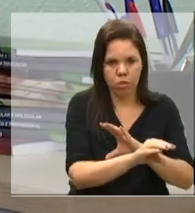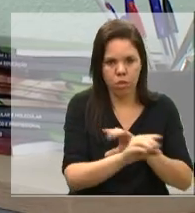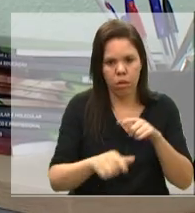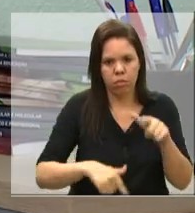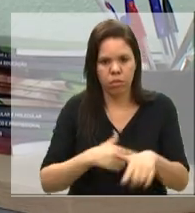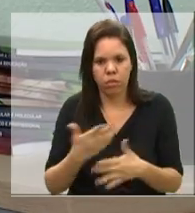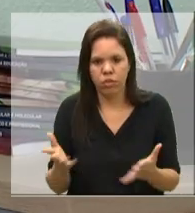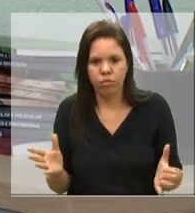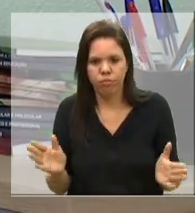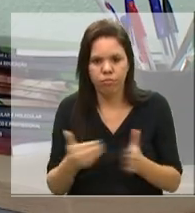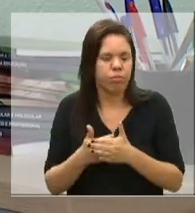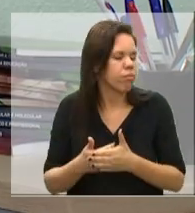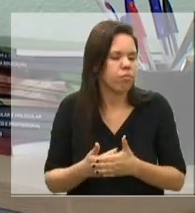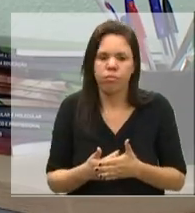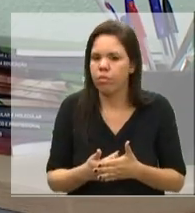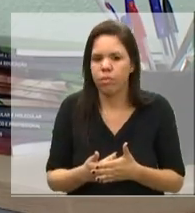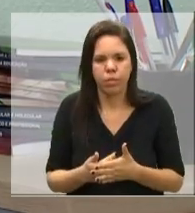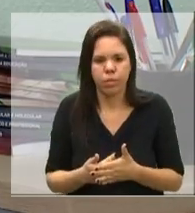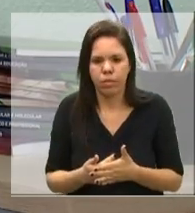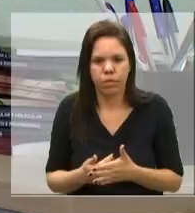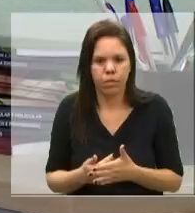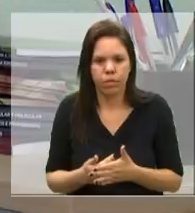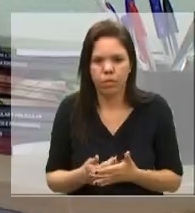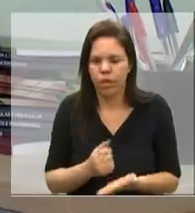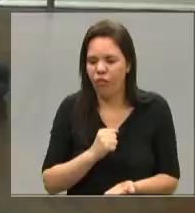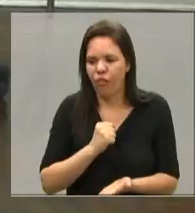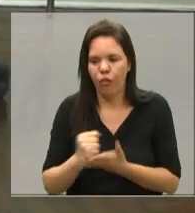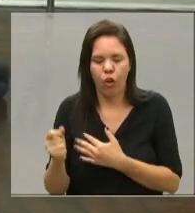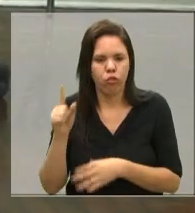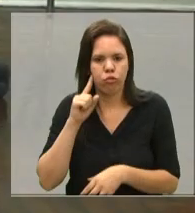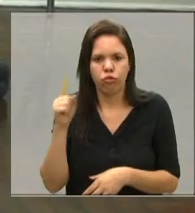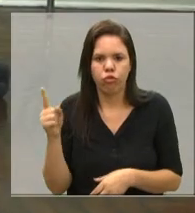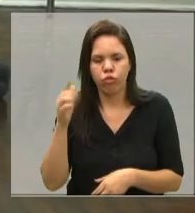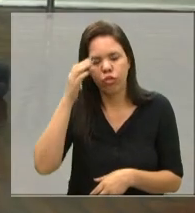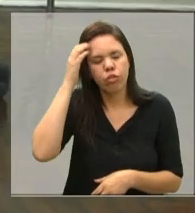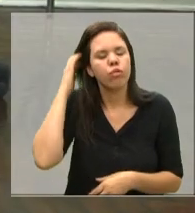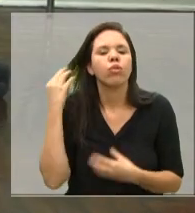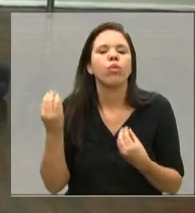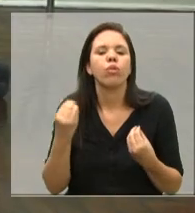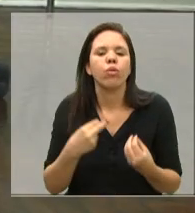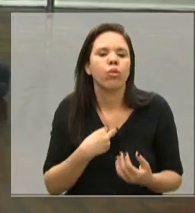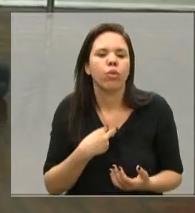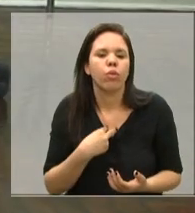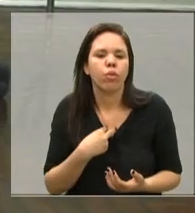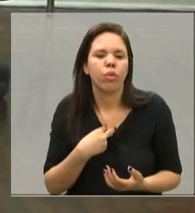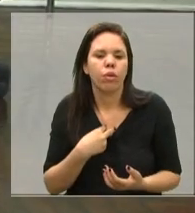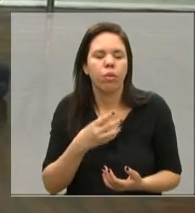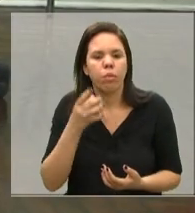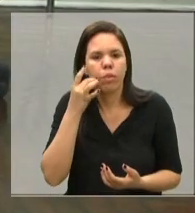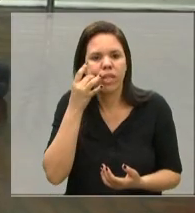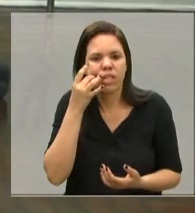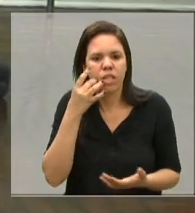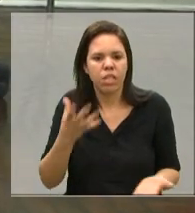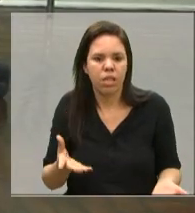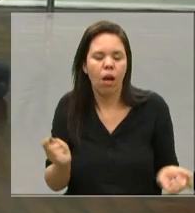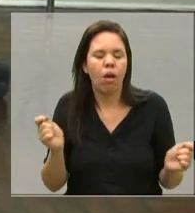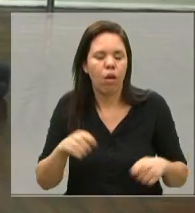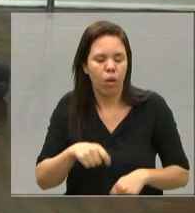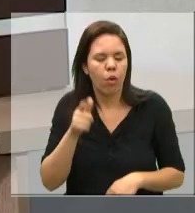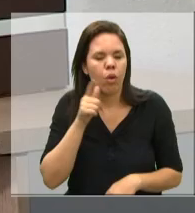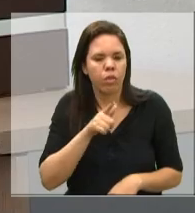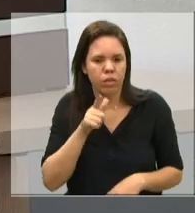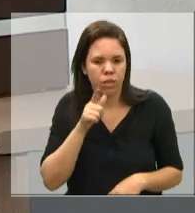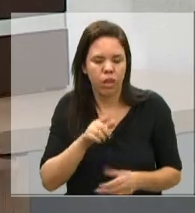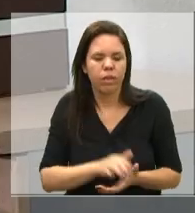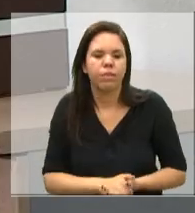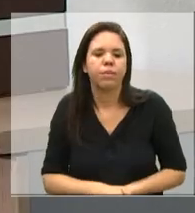trabalho, fechou, passou aquela data, ele não tem postou, como não postar como. mais. Né? Num presencial, eventualmente, você ele consegue uma